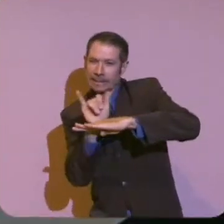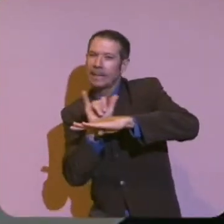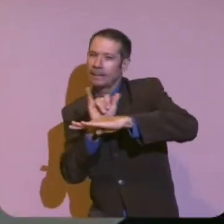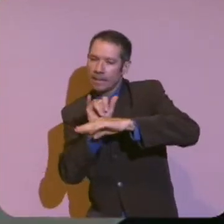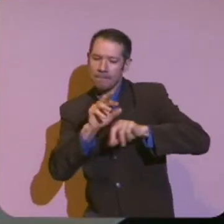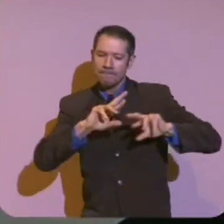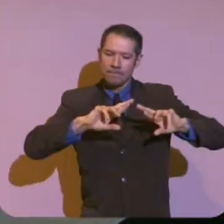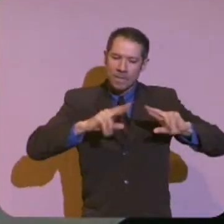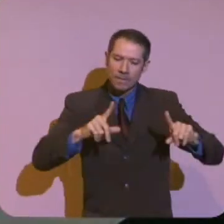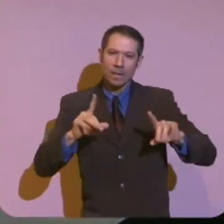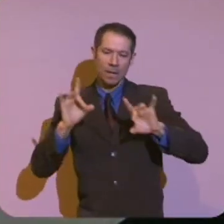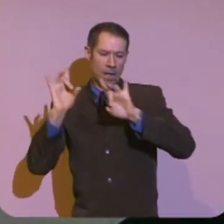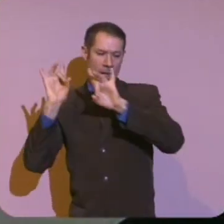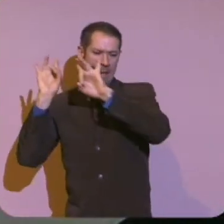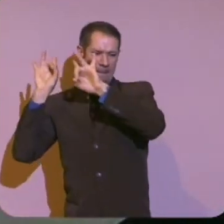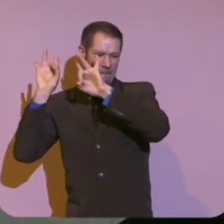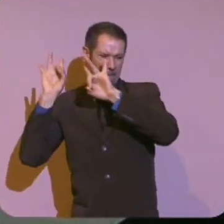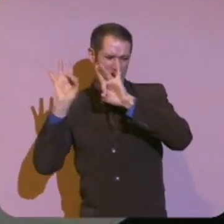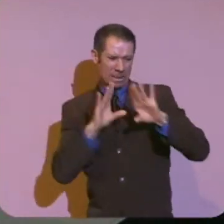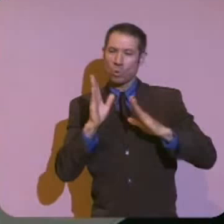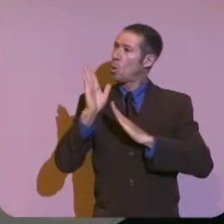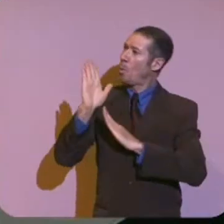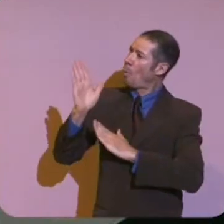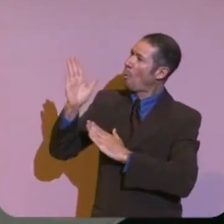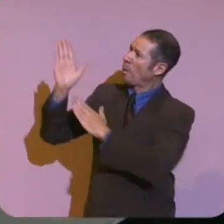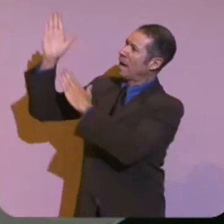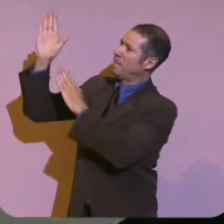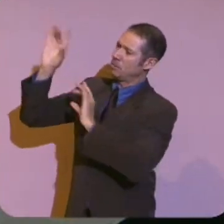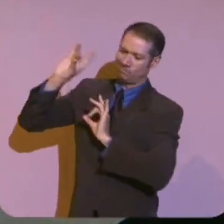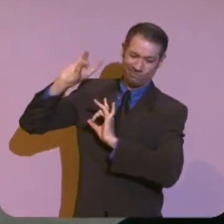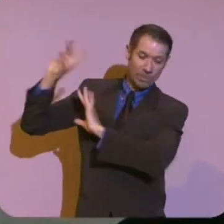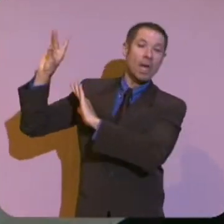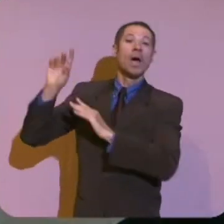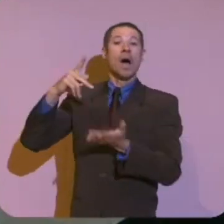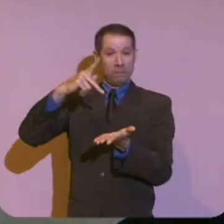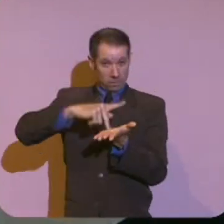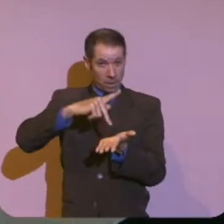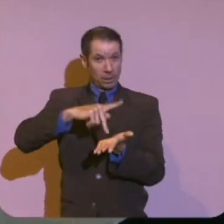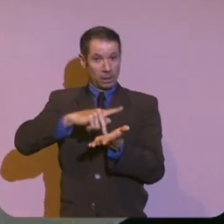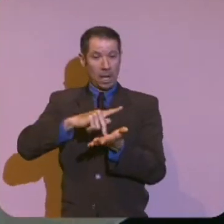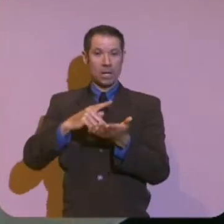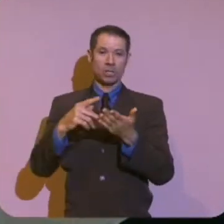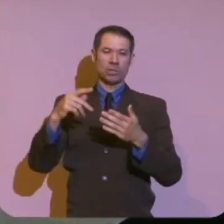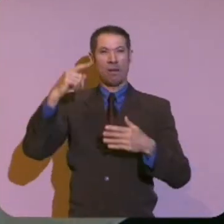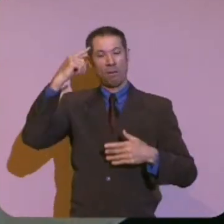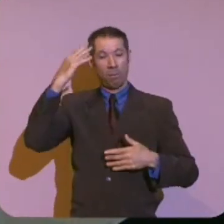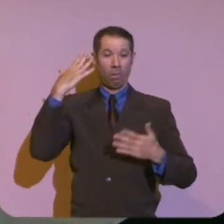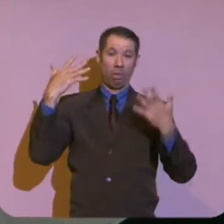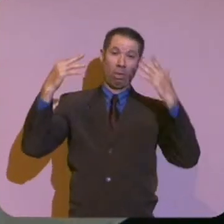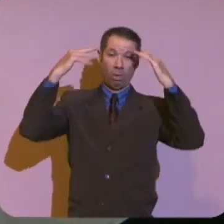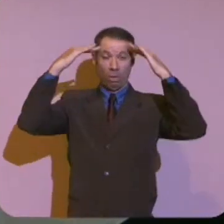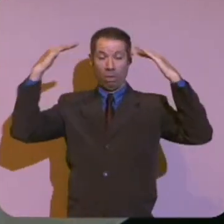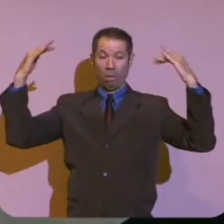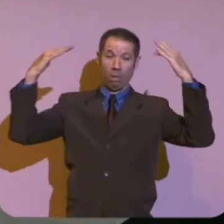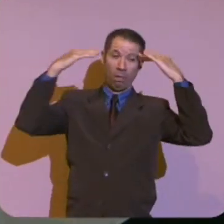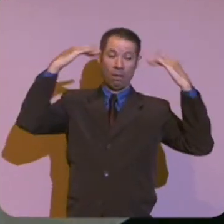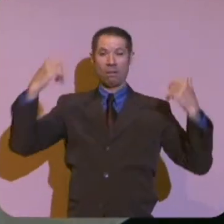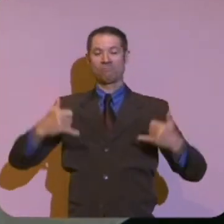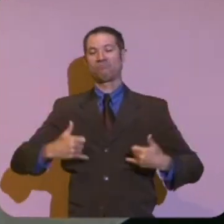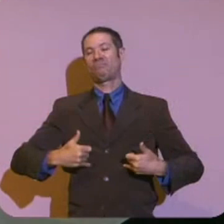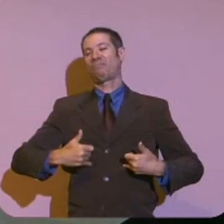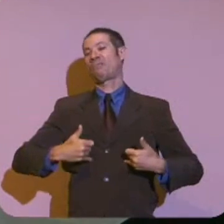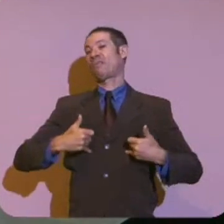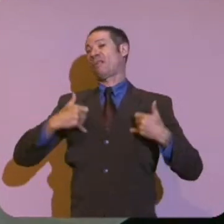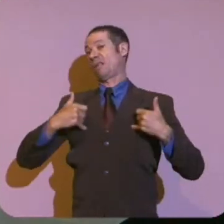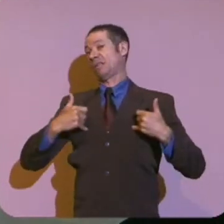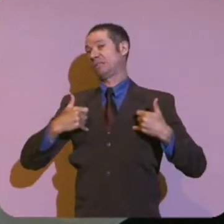quando abandonaram os caminhos do Senhor, na verdade eram ilusões, e que o orgulho